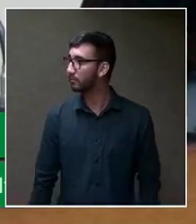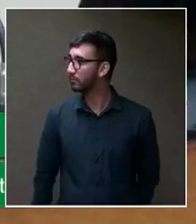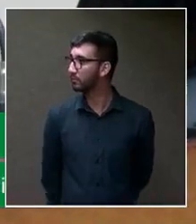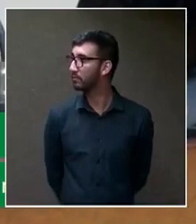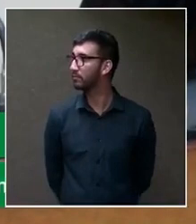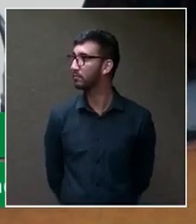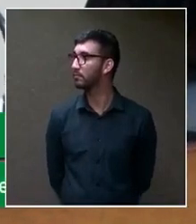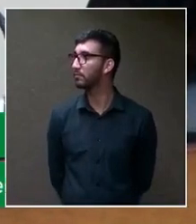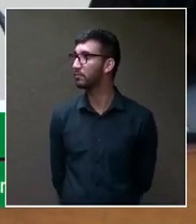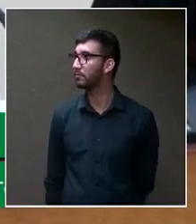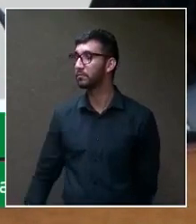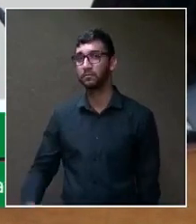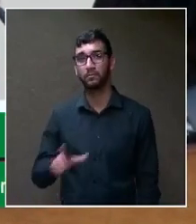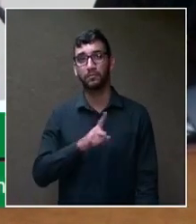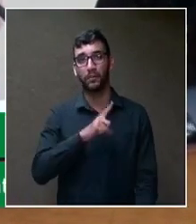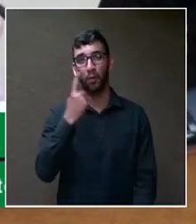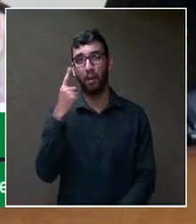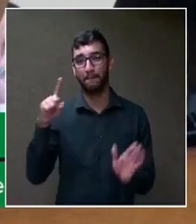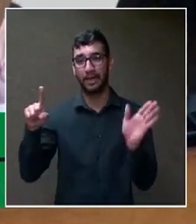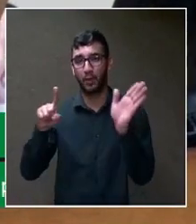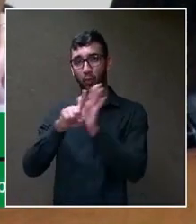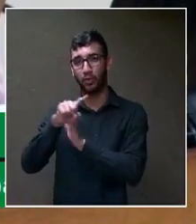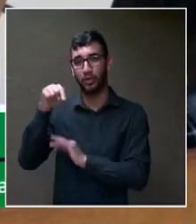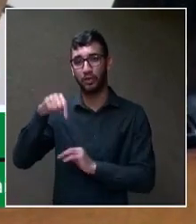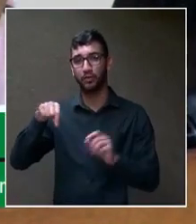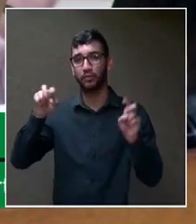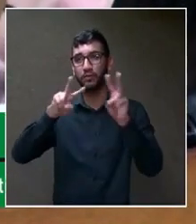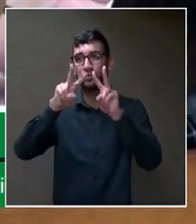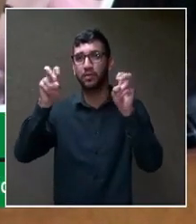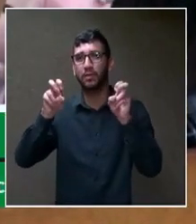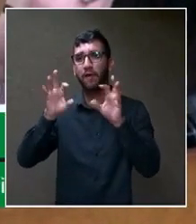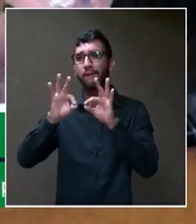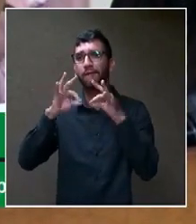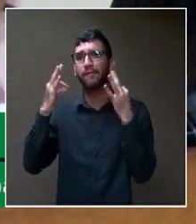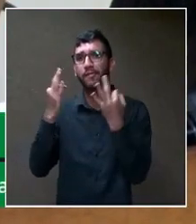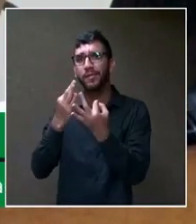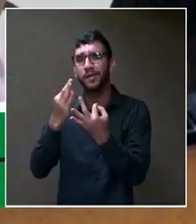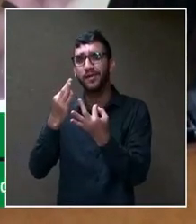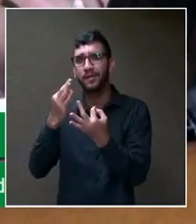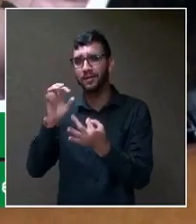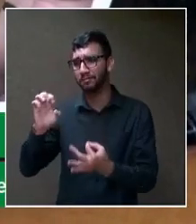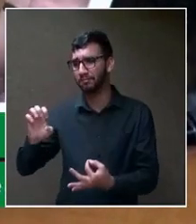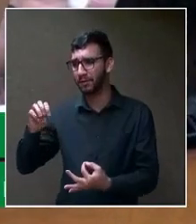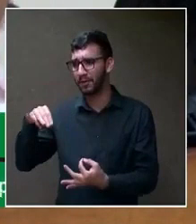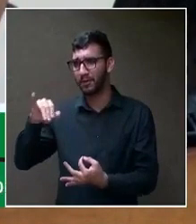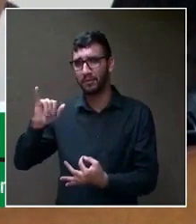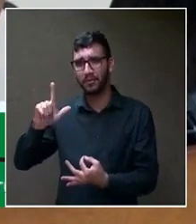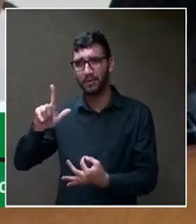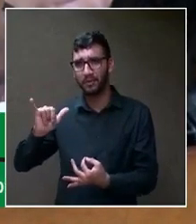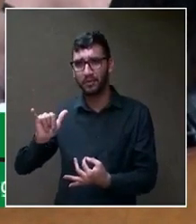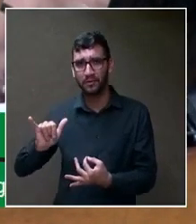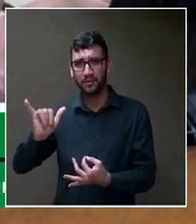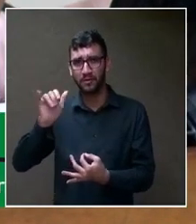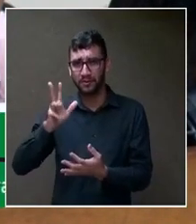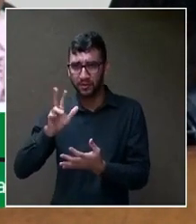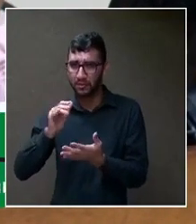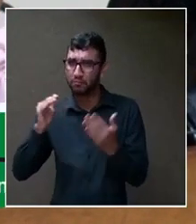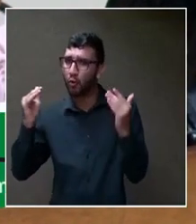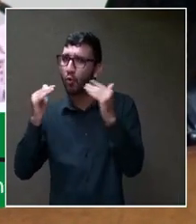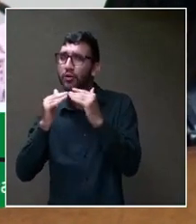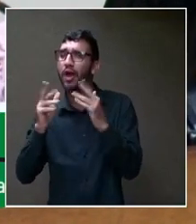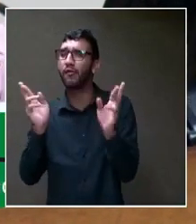Tem uma pergunta aqui sobre a família da Emily, se aprovava ou não esse relacionamento.